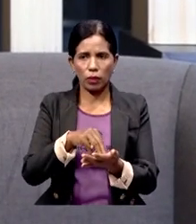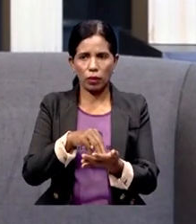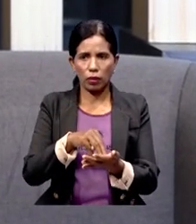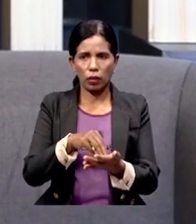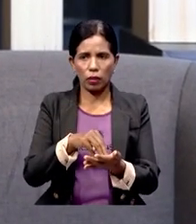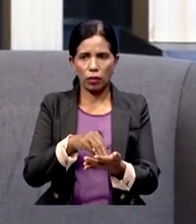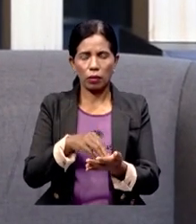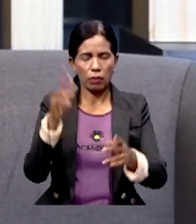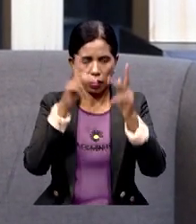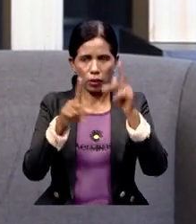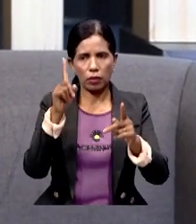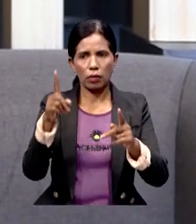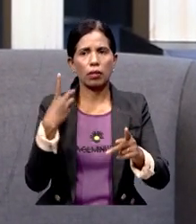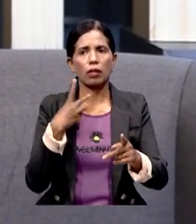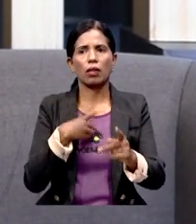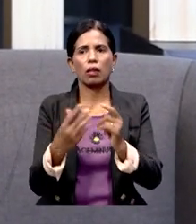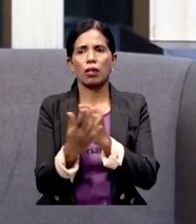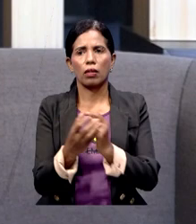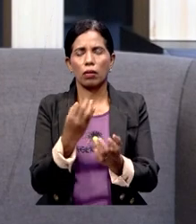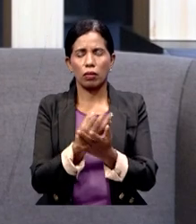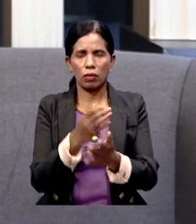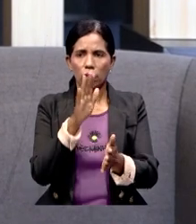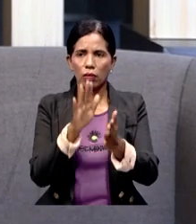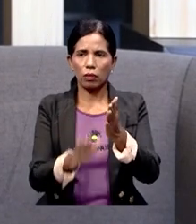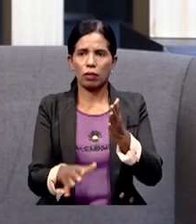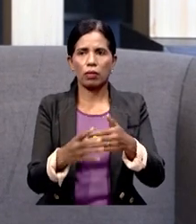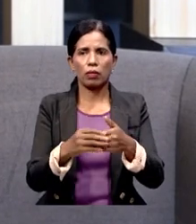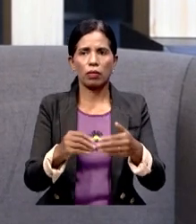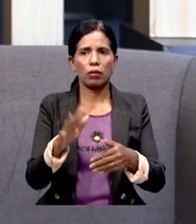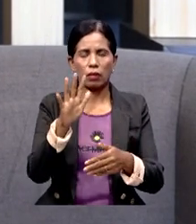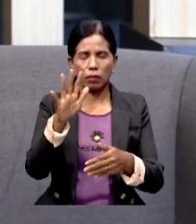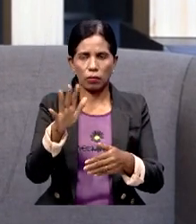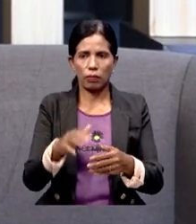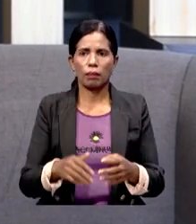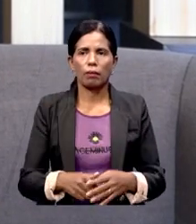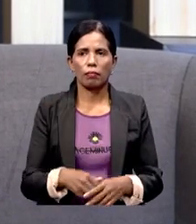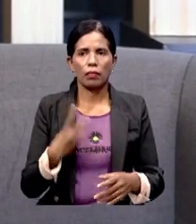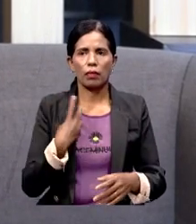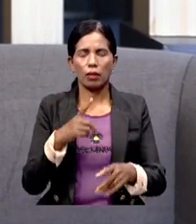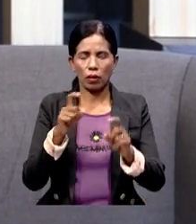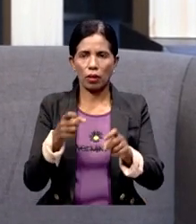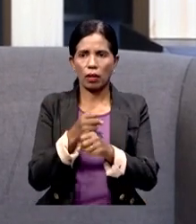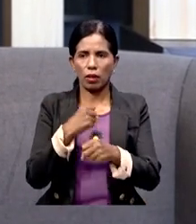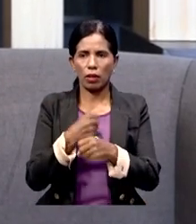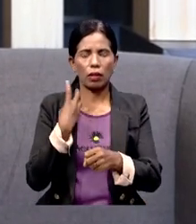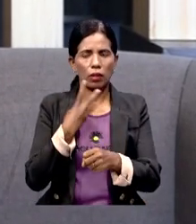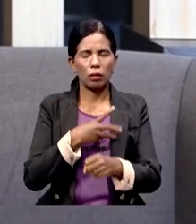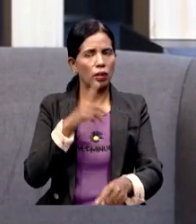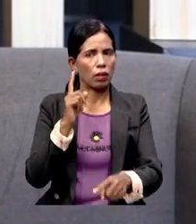dólares para caso ida, está halo era lá, nem custa nem level tunto 5.000 parece a nesse nem, né? Está tem que halo, tem se lá e está